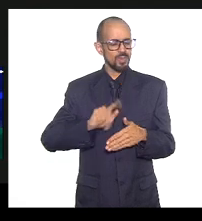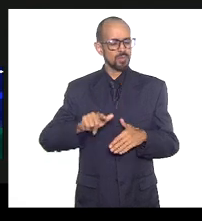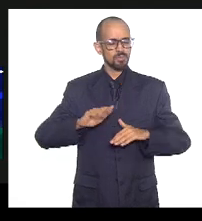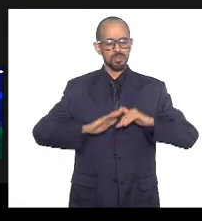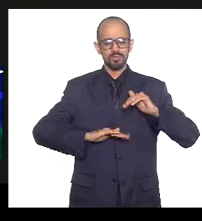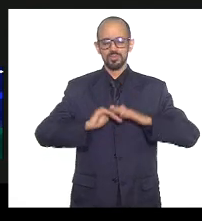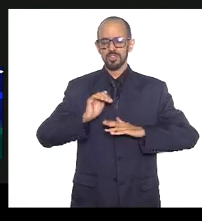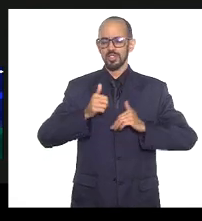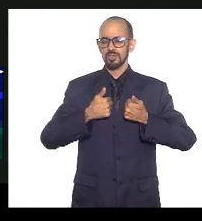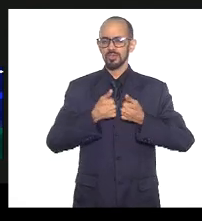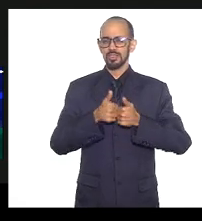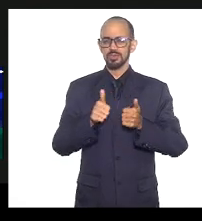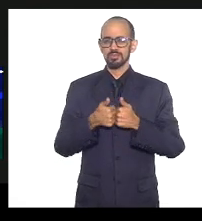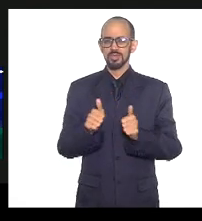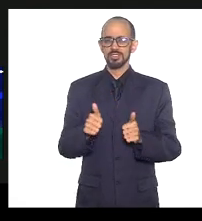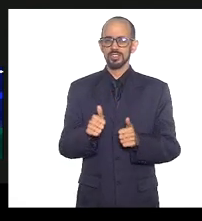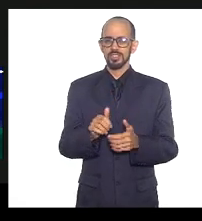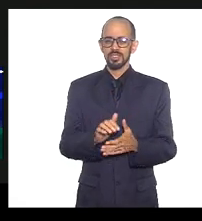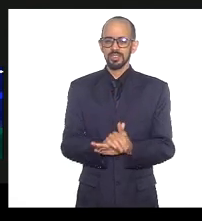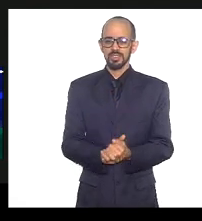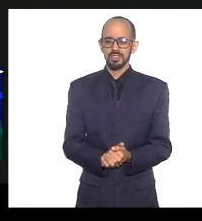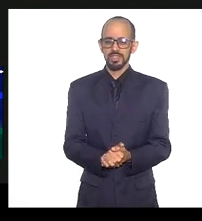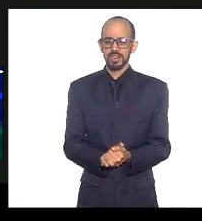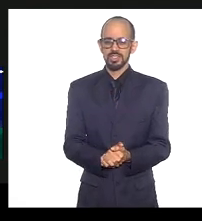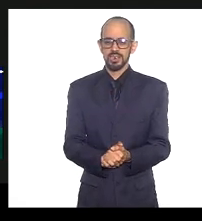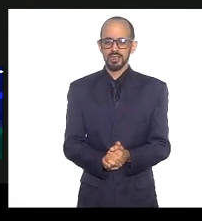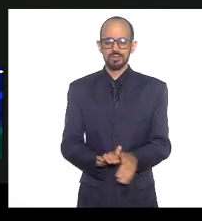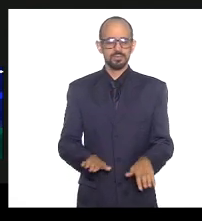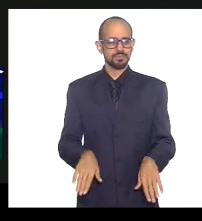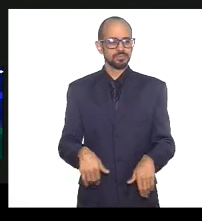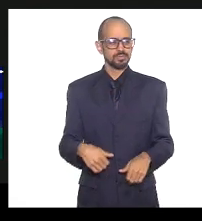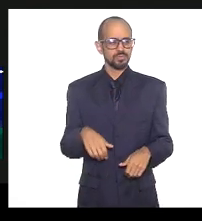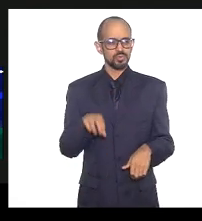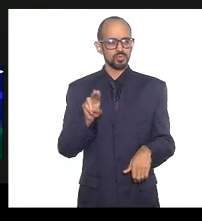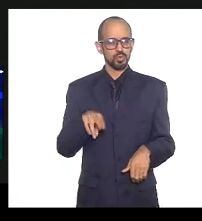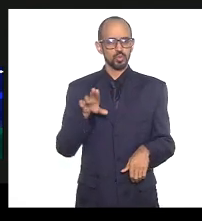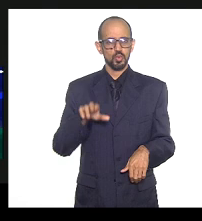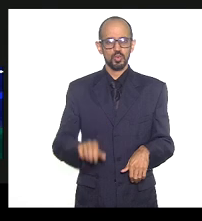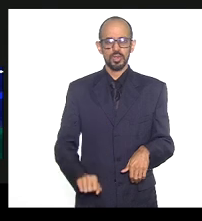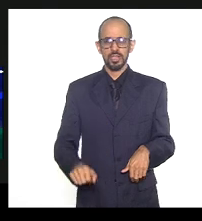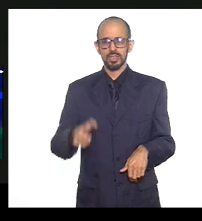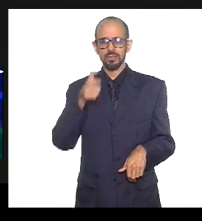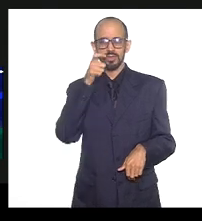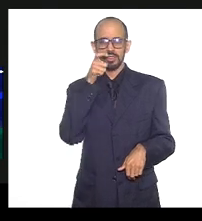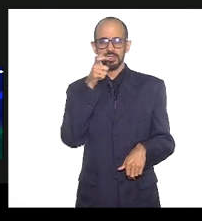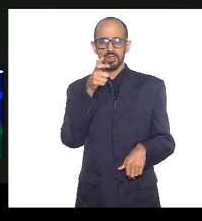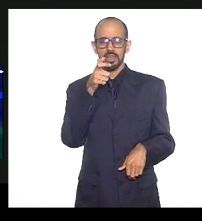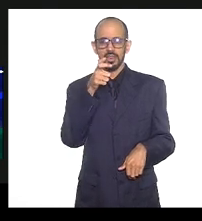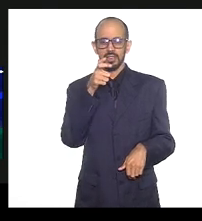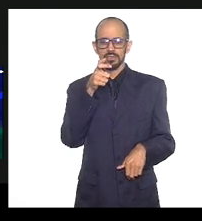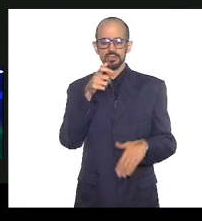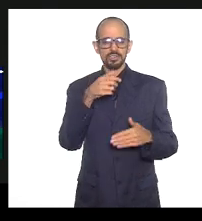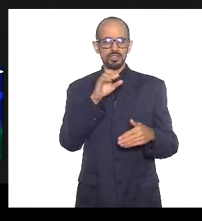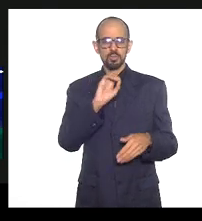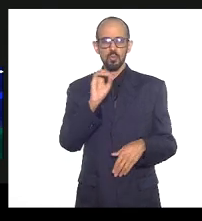não não tem nunca teve apetite ou nunca teve nenhuma